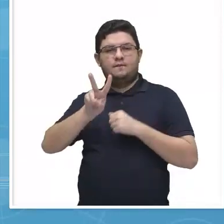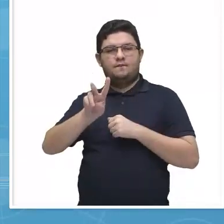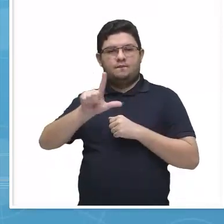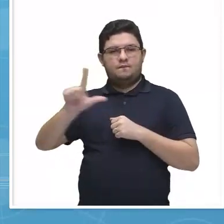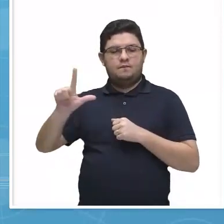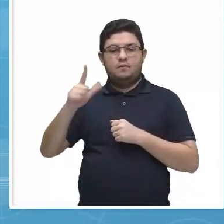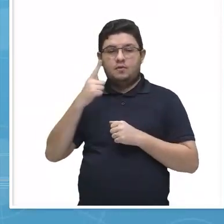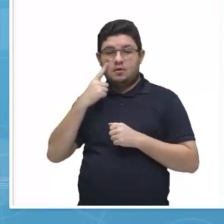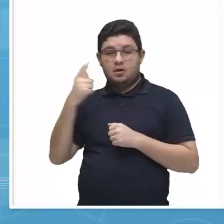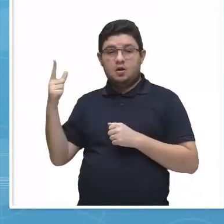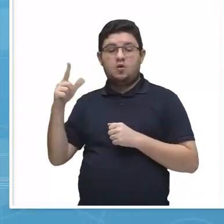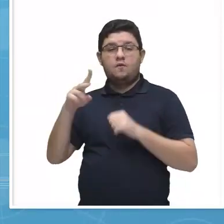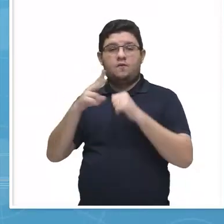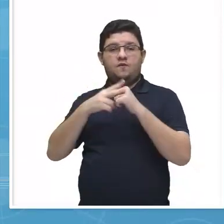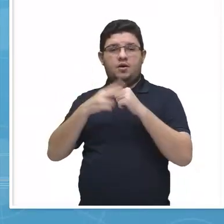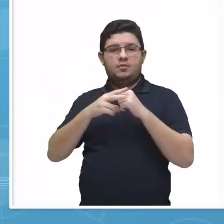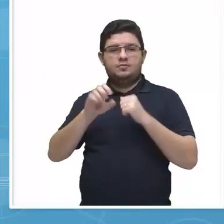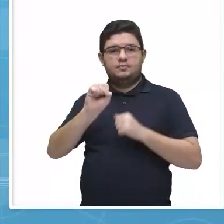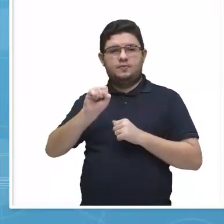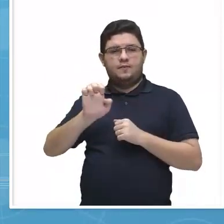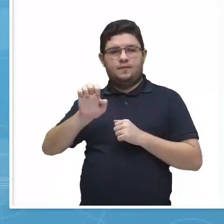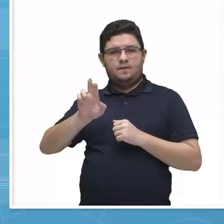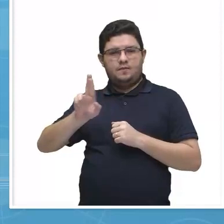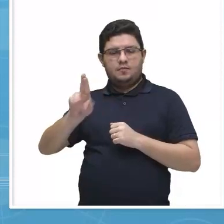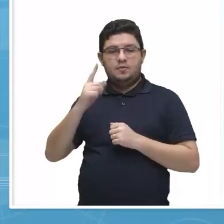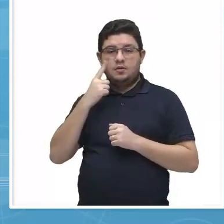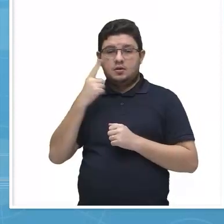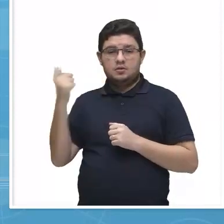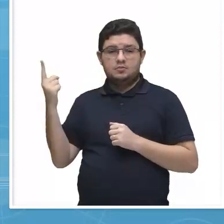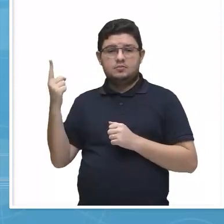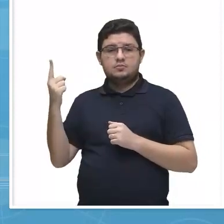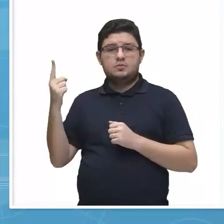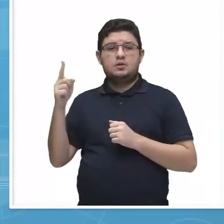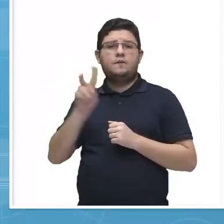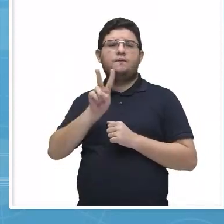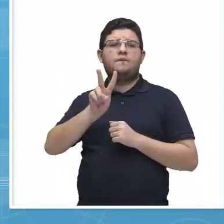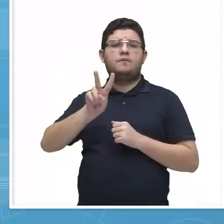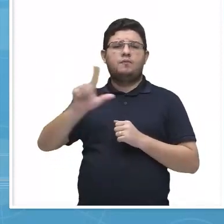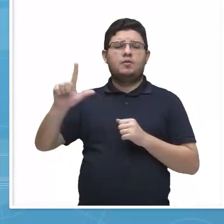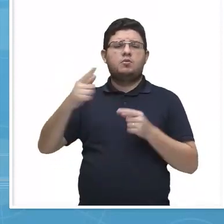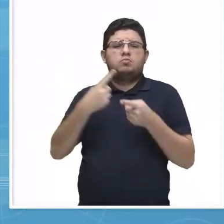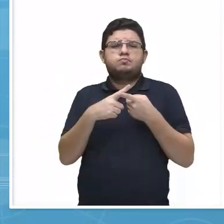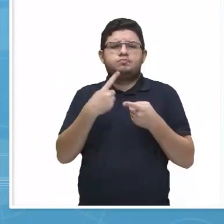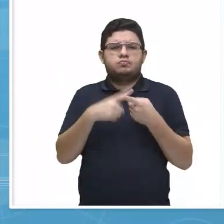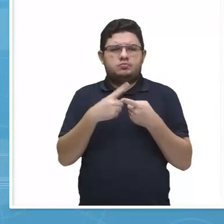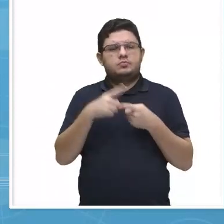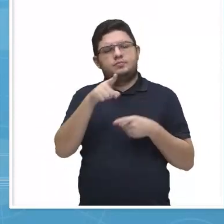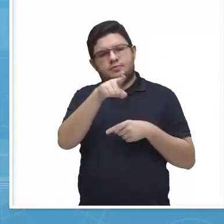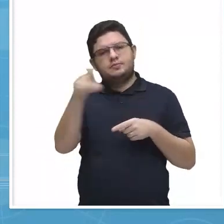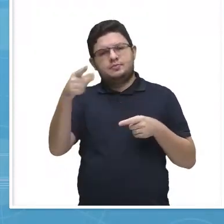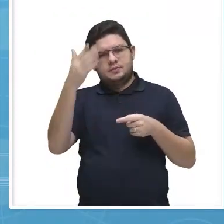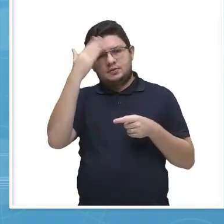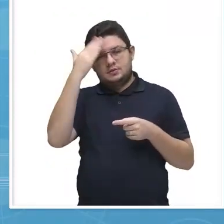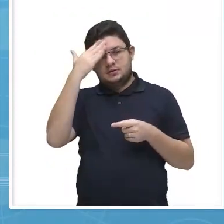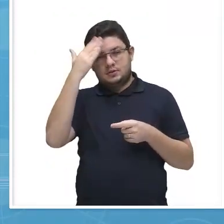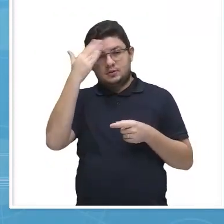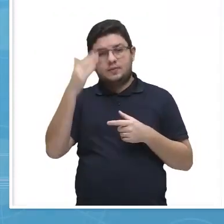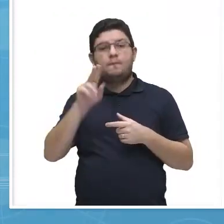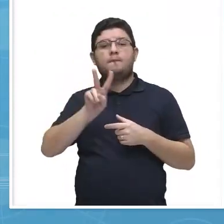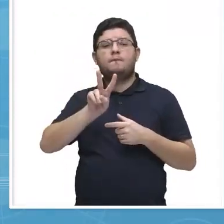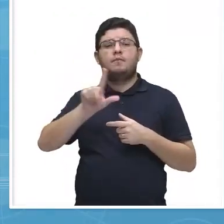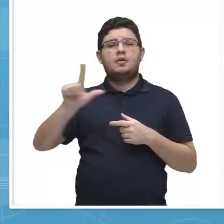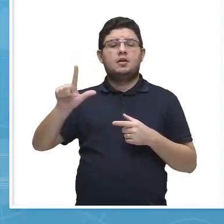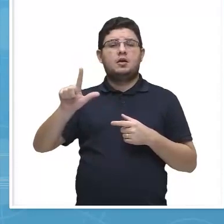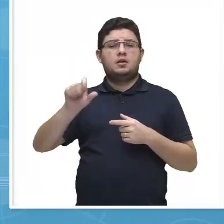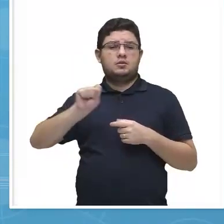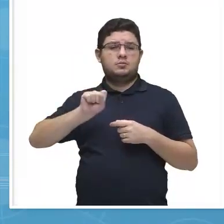está conjugado, é um verbo de ligação. Por que é de ligação, professora? Você já sabe. É de ligação